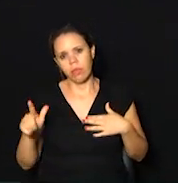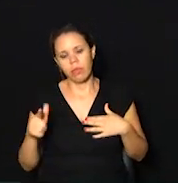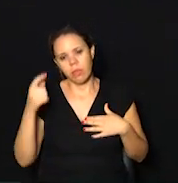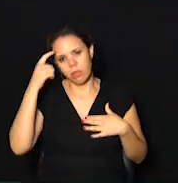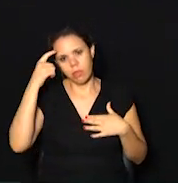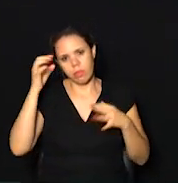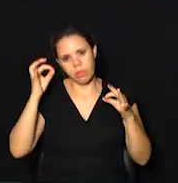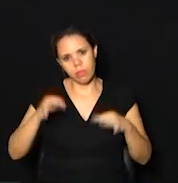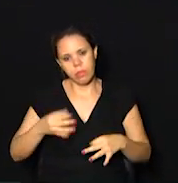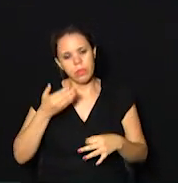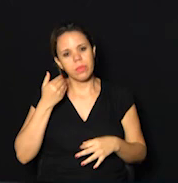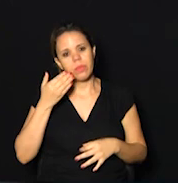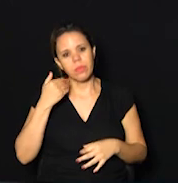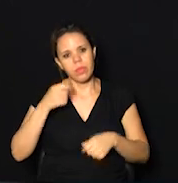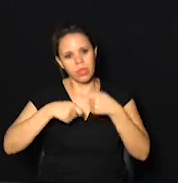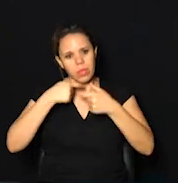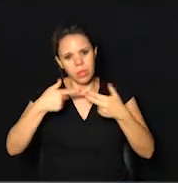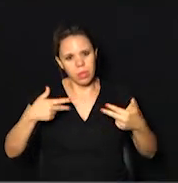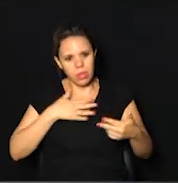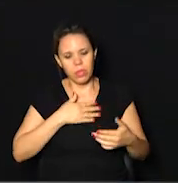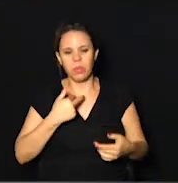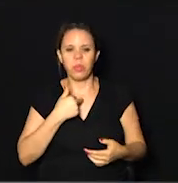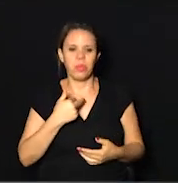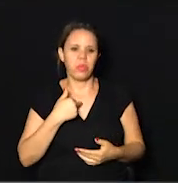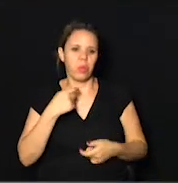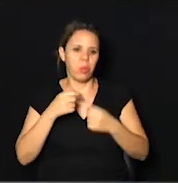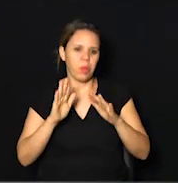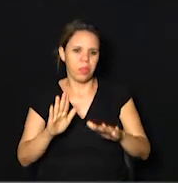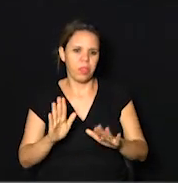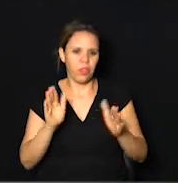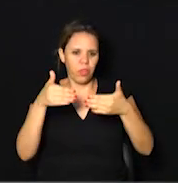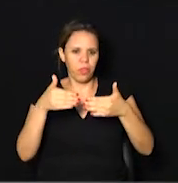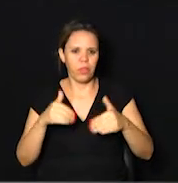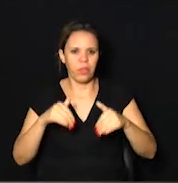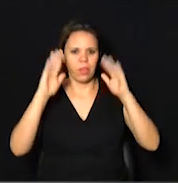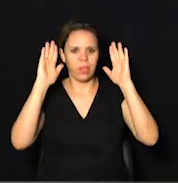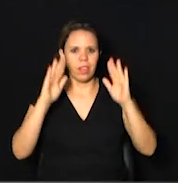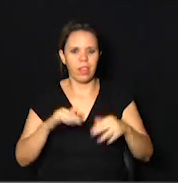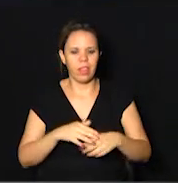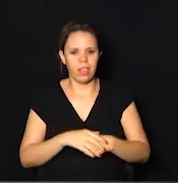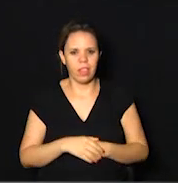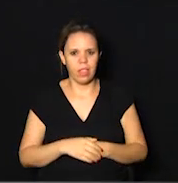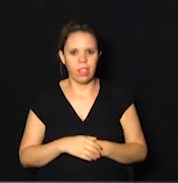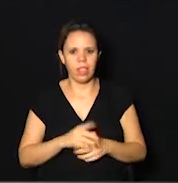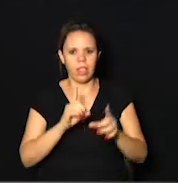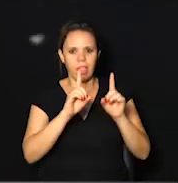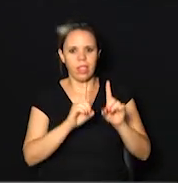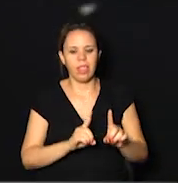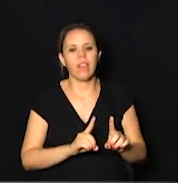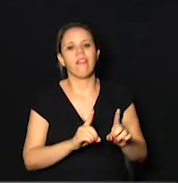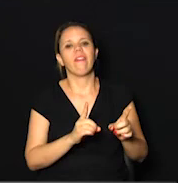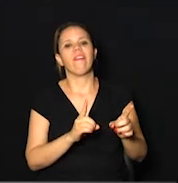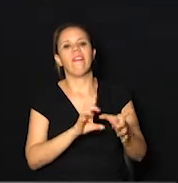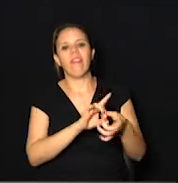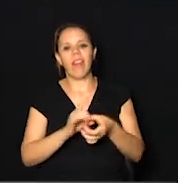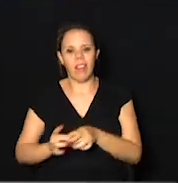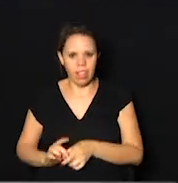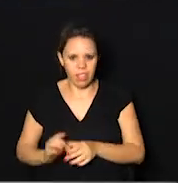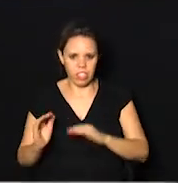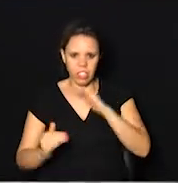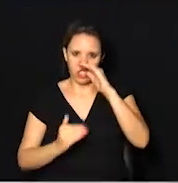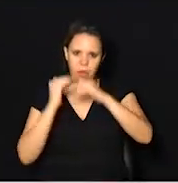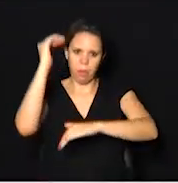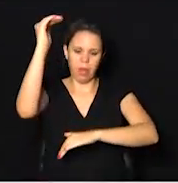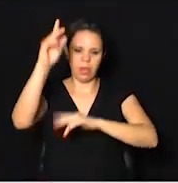a cabeça no lugar aproveitar para comer umas coisas que a gente não pode mais o foco maior o que é a paraolimpíada que é o de